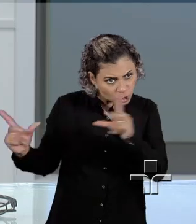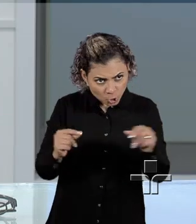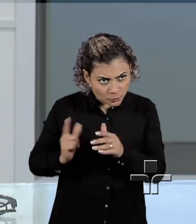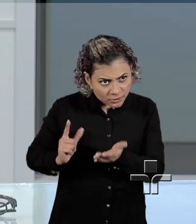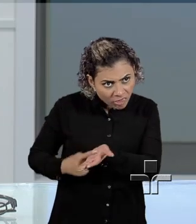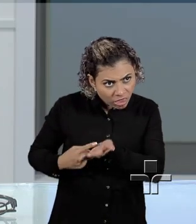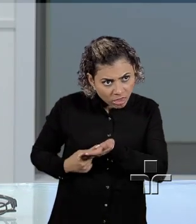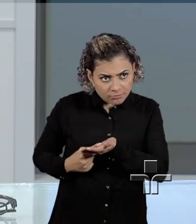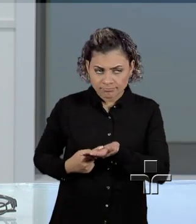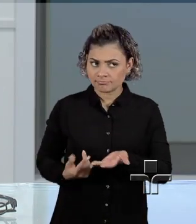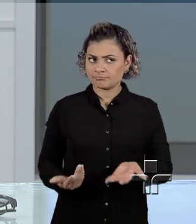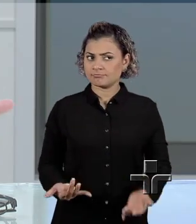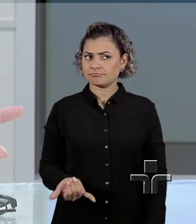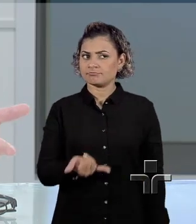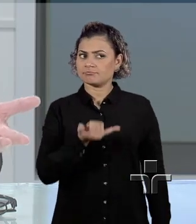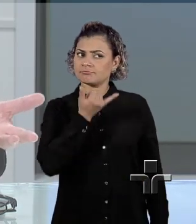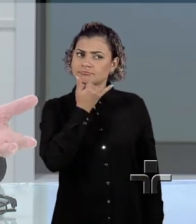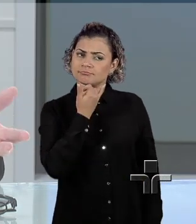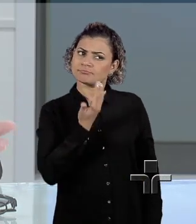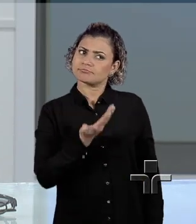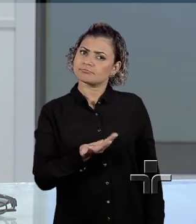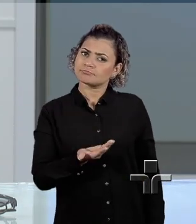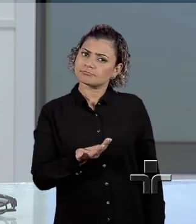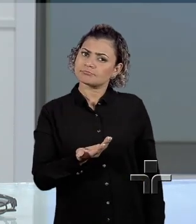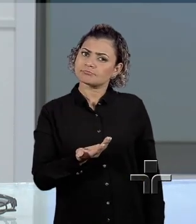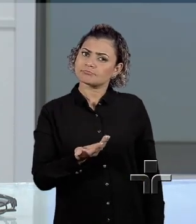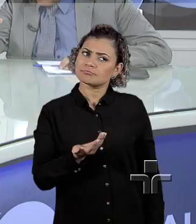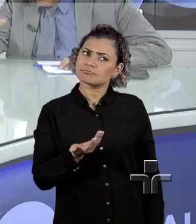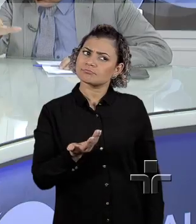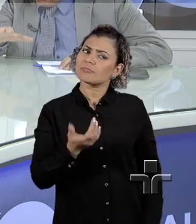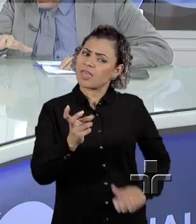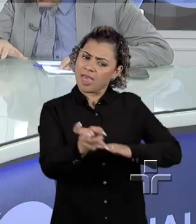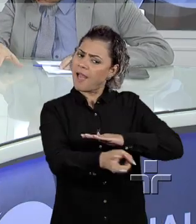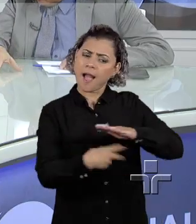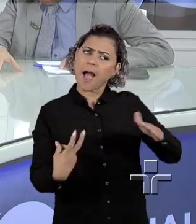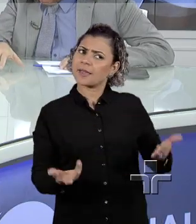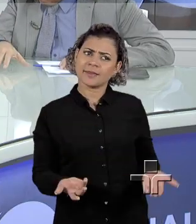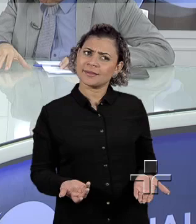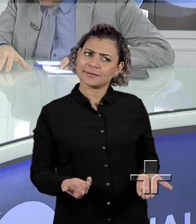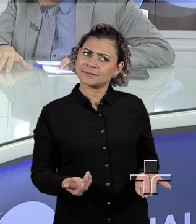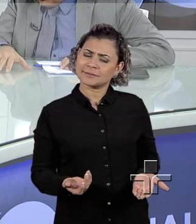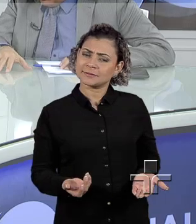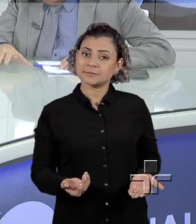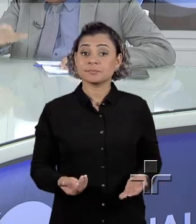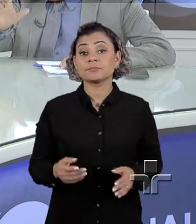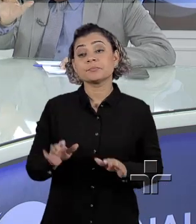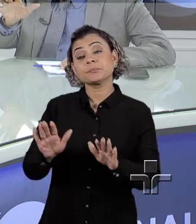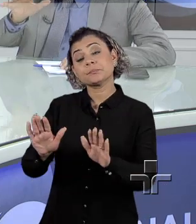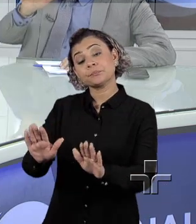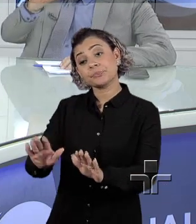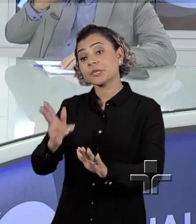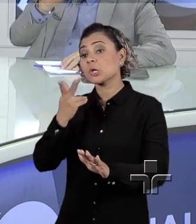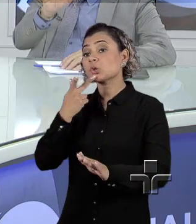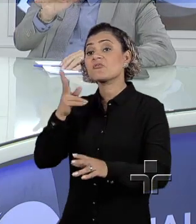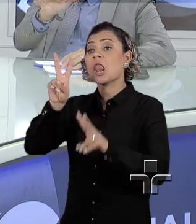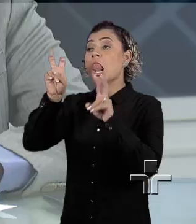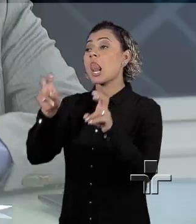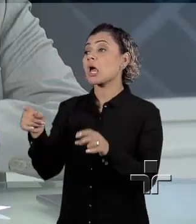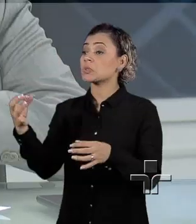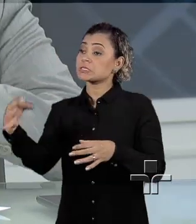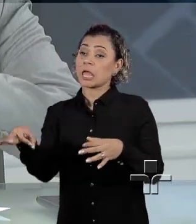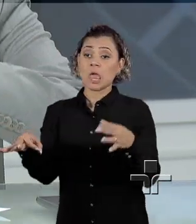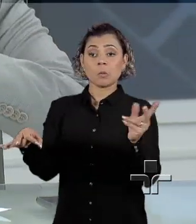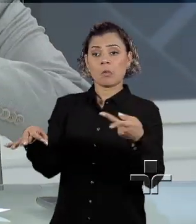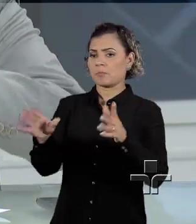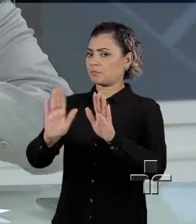isso também? Sabe, isso foi feito por um hacker. Eu não estou entrando no mérito da conversa. Eu estou apenas explanando o que